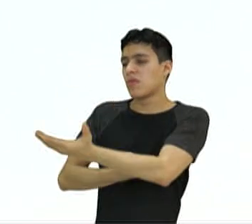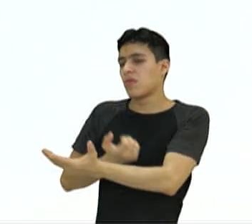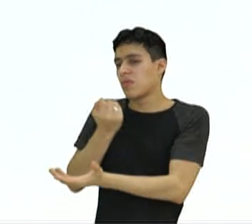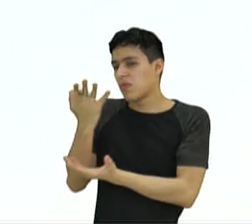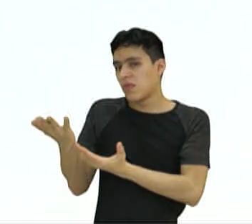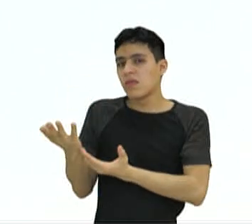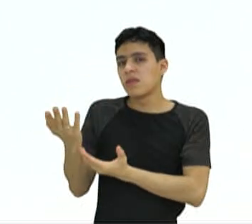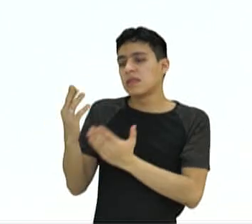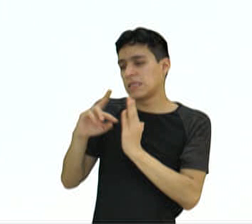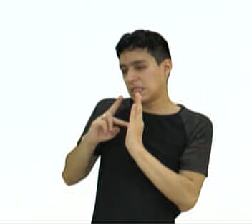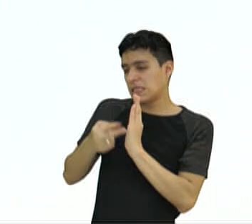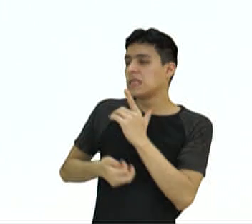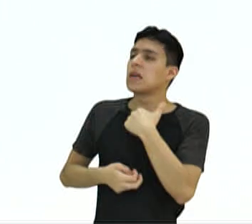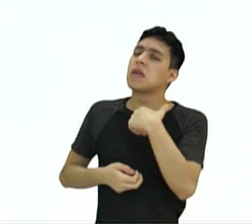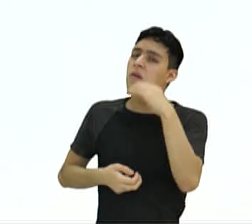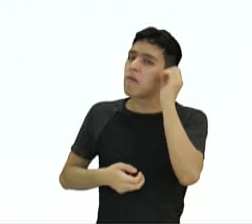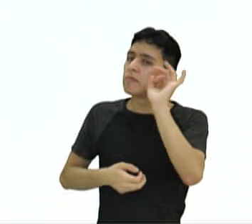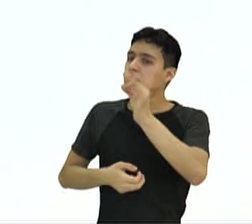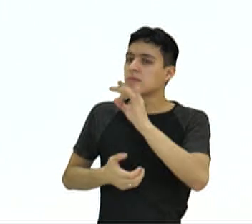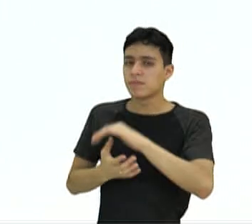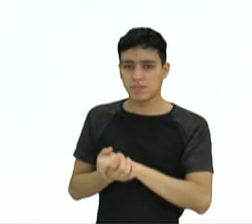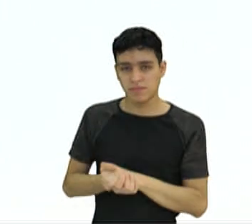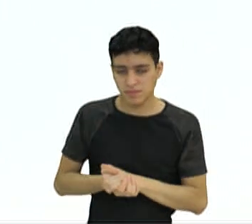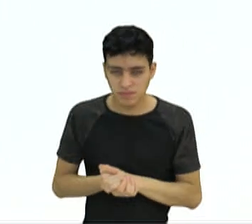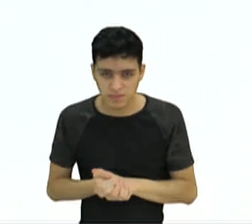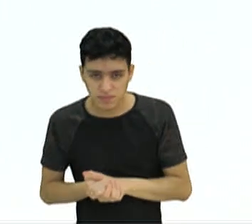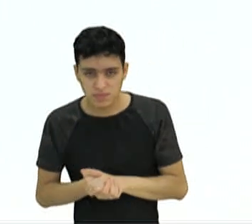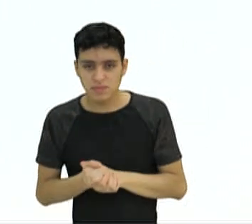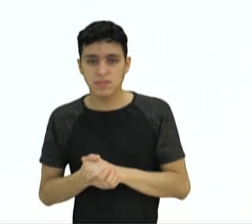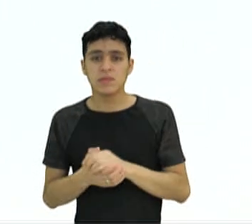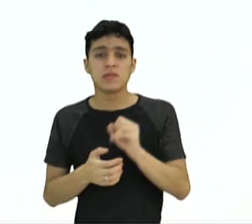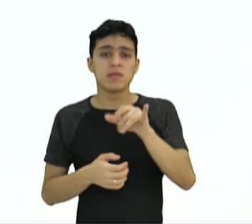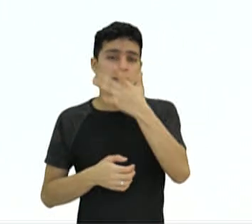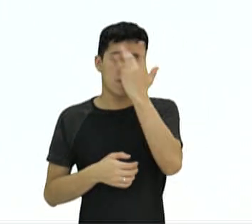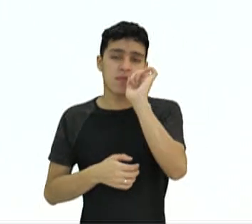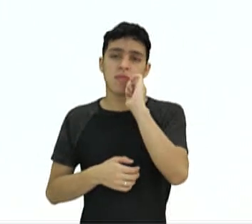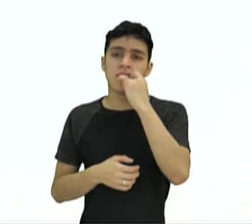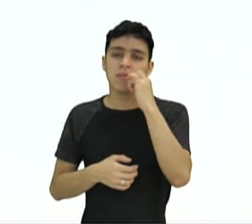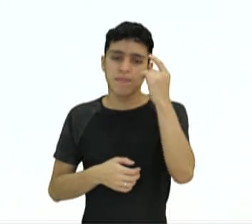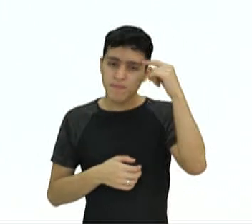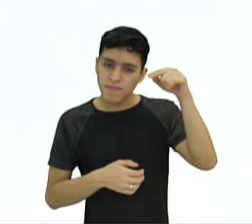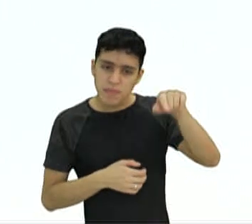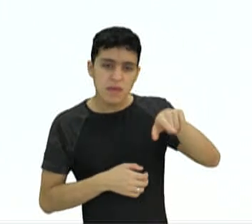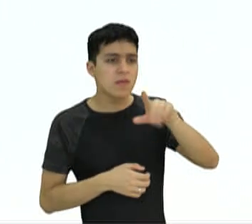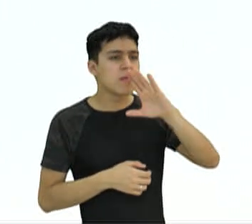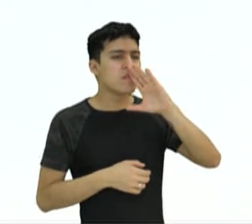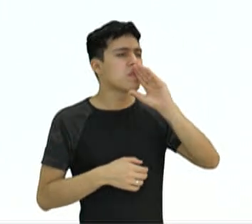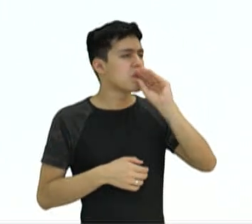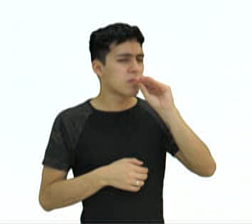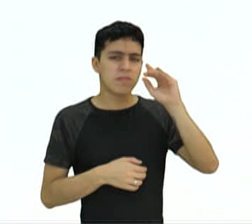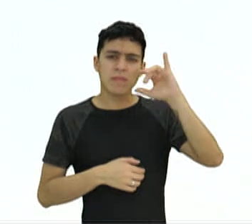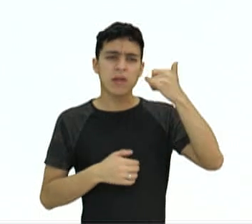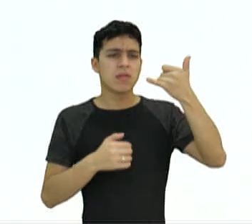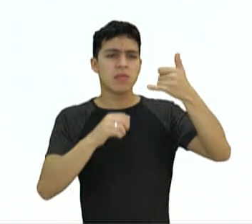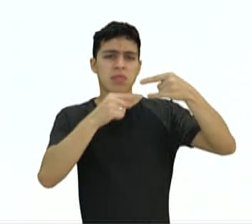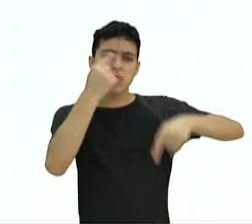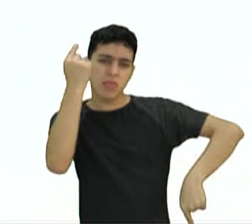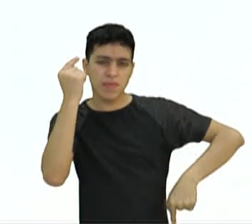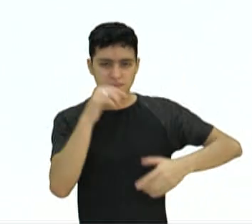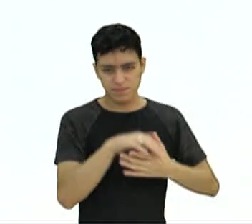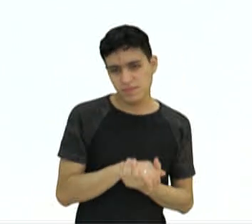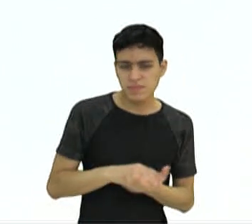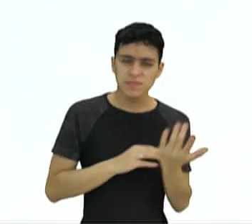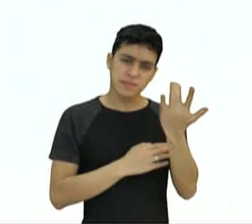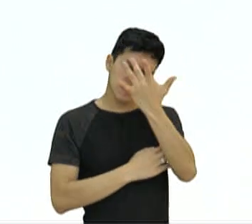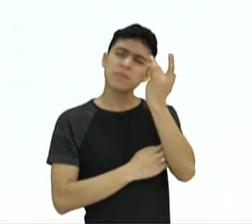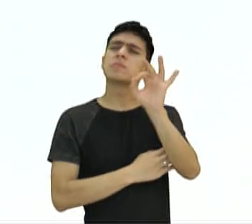sendo ouvido. Porque se fica aquele silêncio, você pensa até o quê? A ligação caiu? Então, esses sons, por exemplo, aqui, oh yeah, I see, oh,